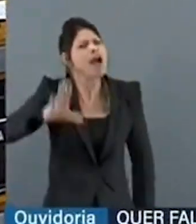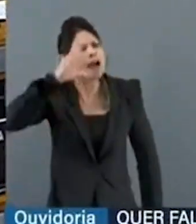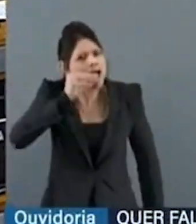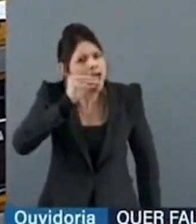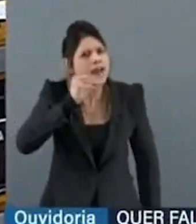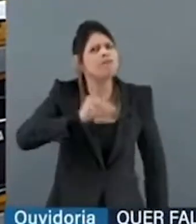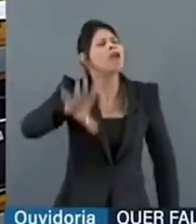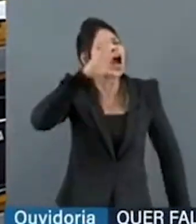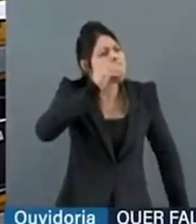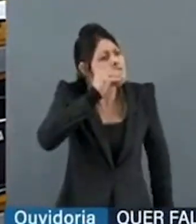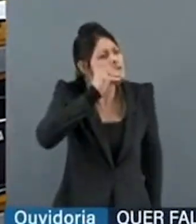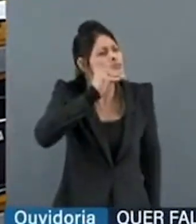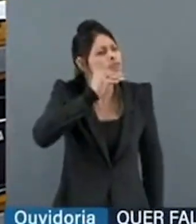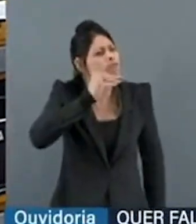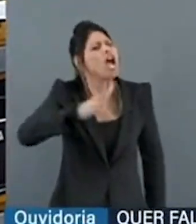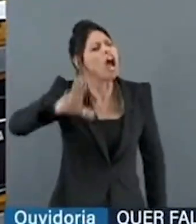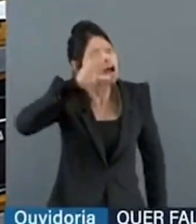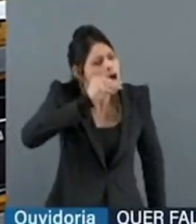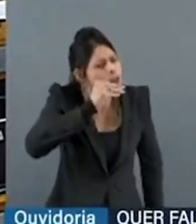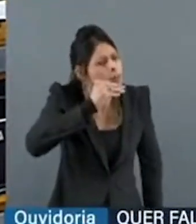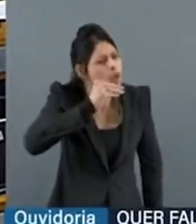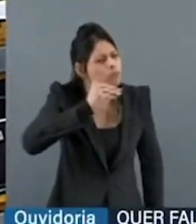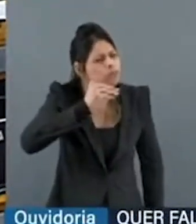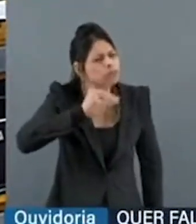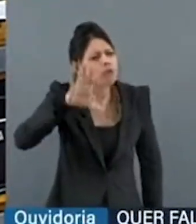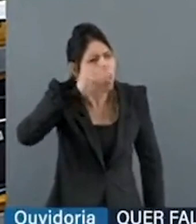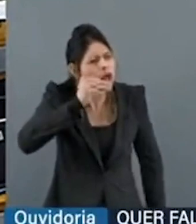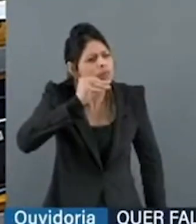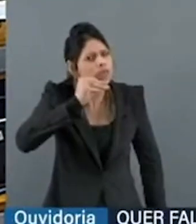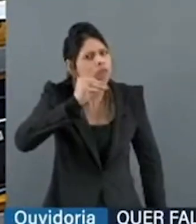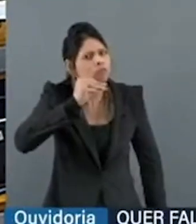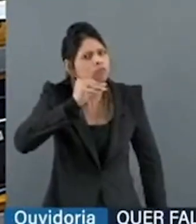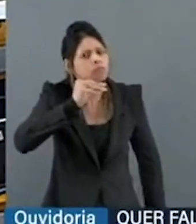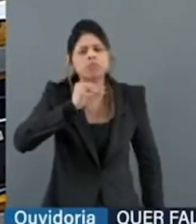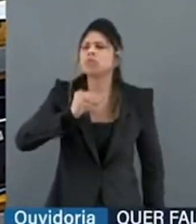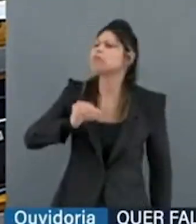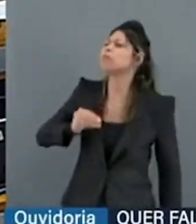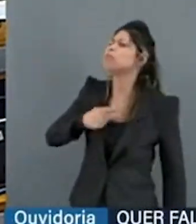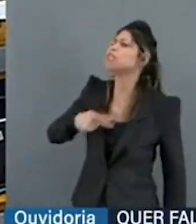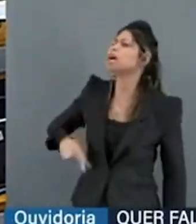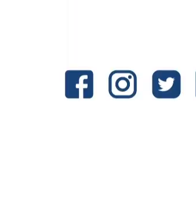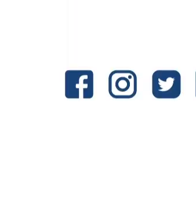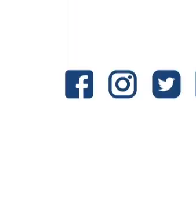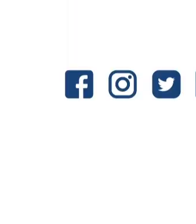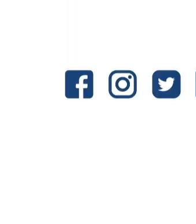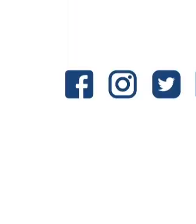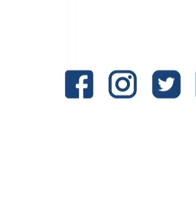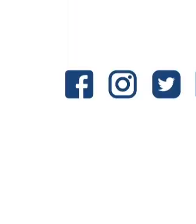Fica lá, discute. Devolva meu tempo, presidente. Não tem condições.